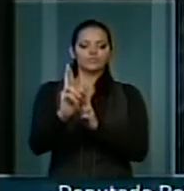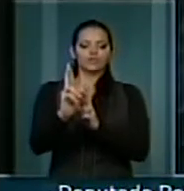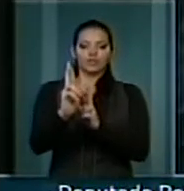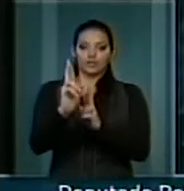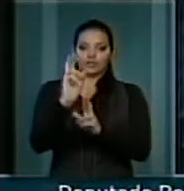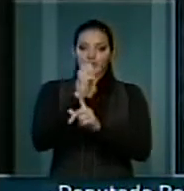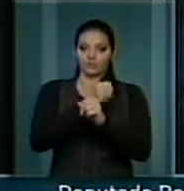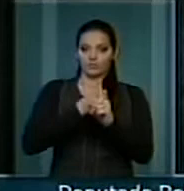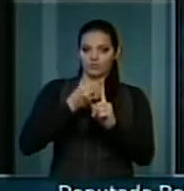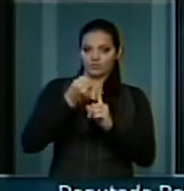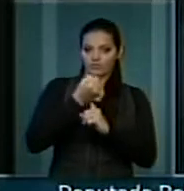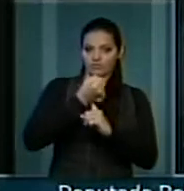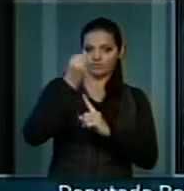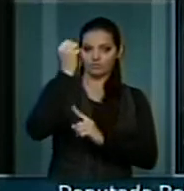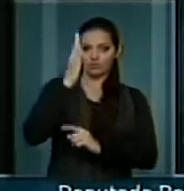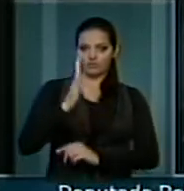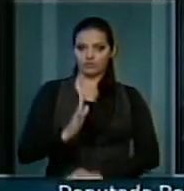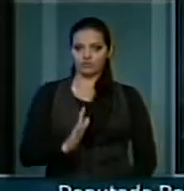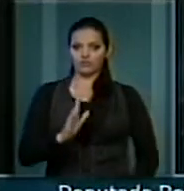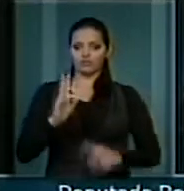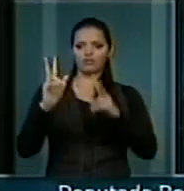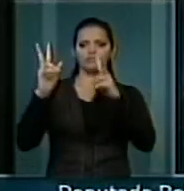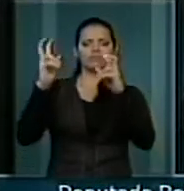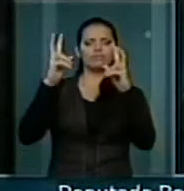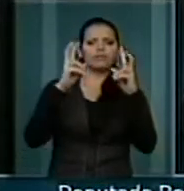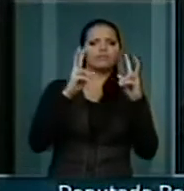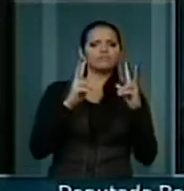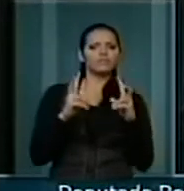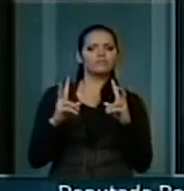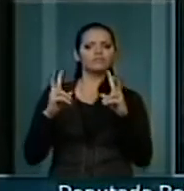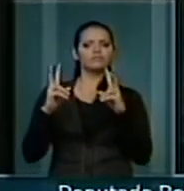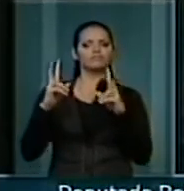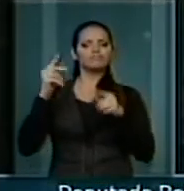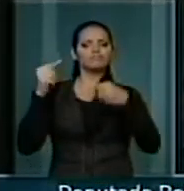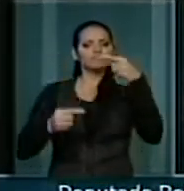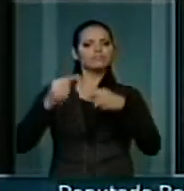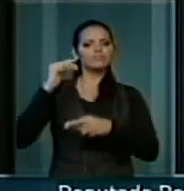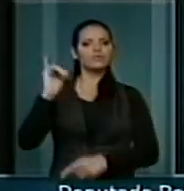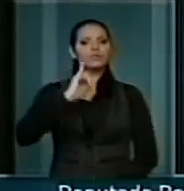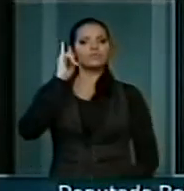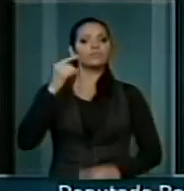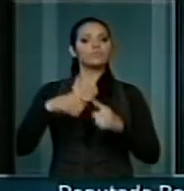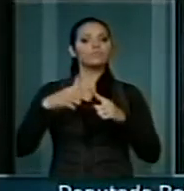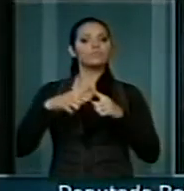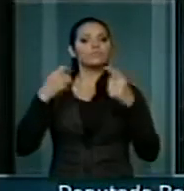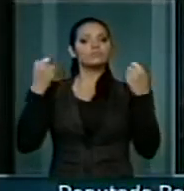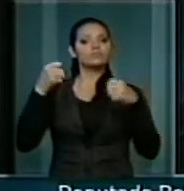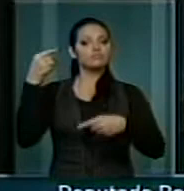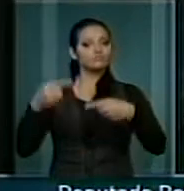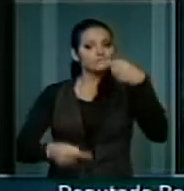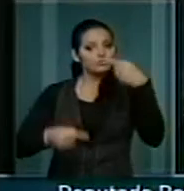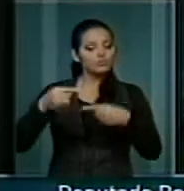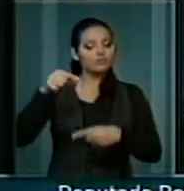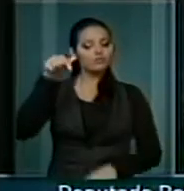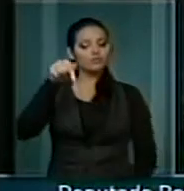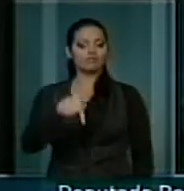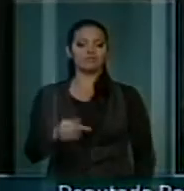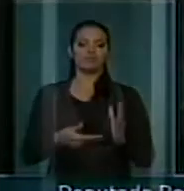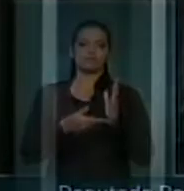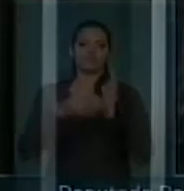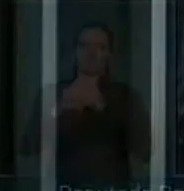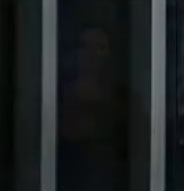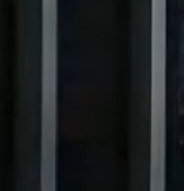brasileira em relação a temas da maior importância que devem ser tratados por esse parlamento no ano